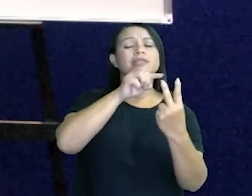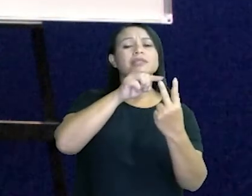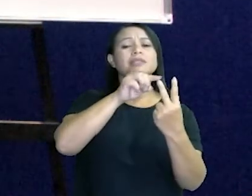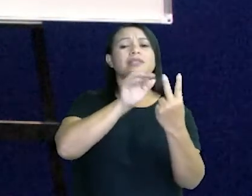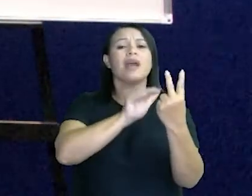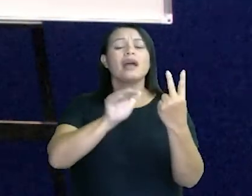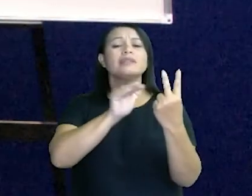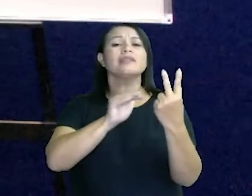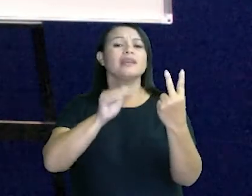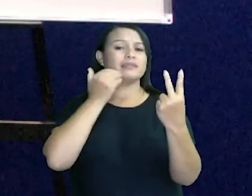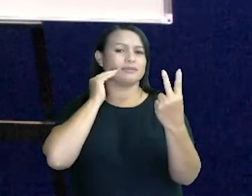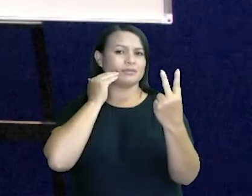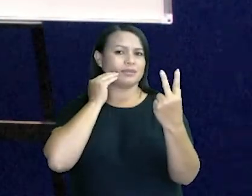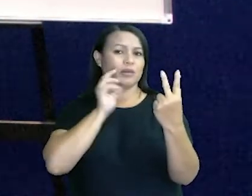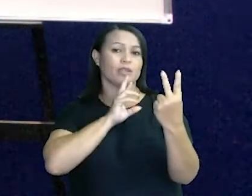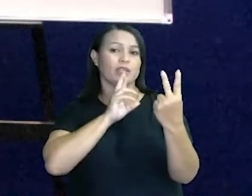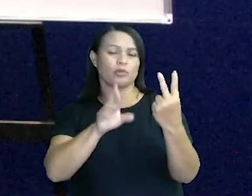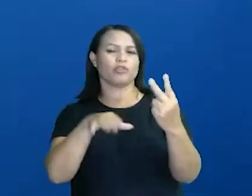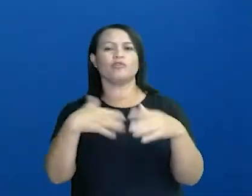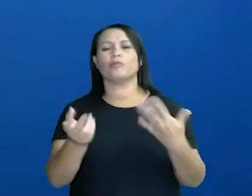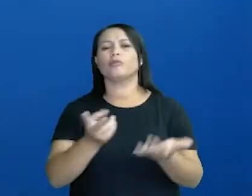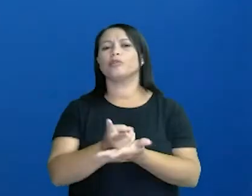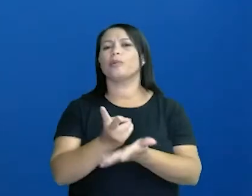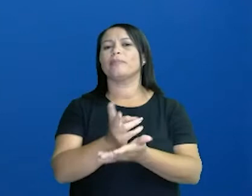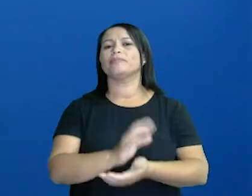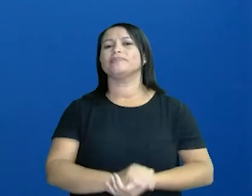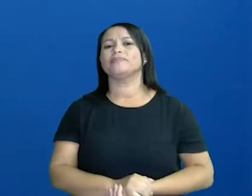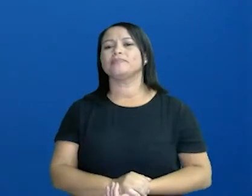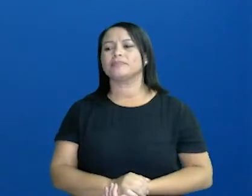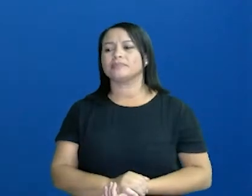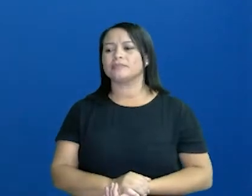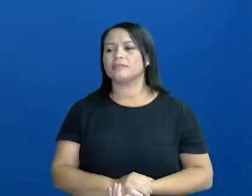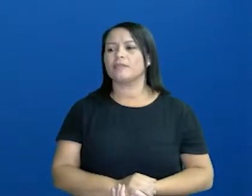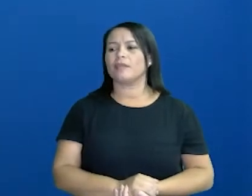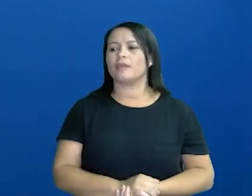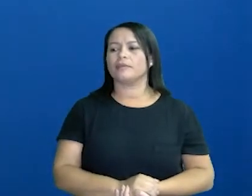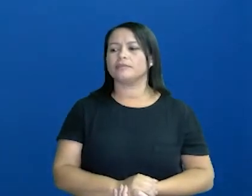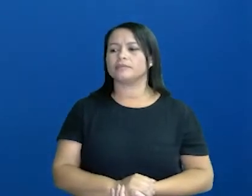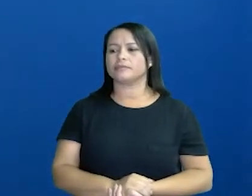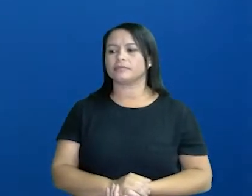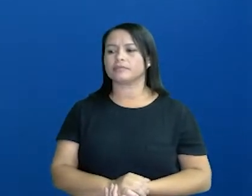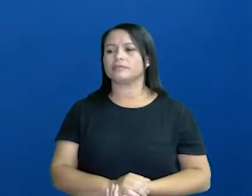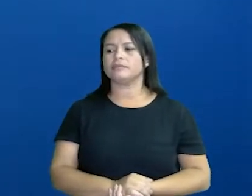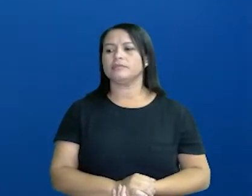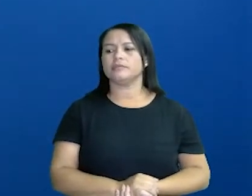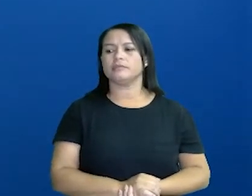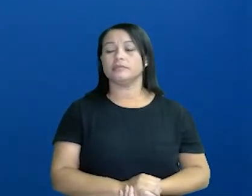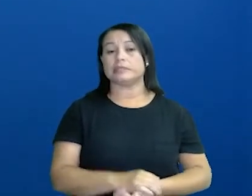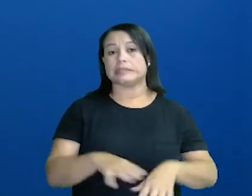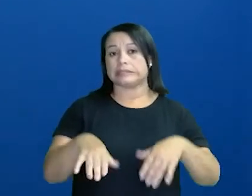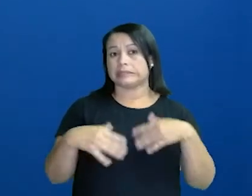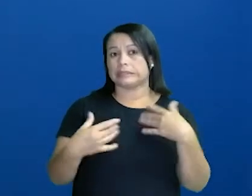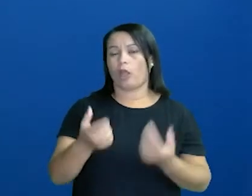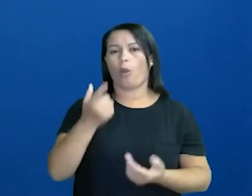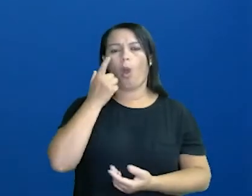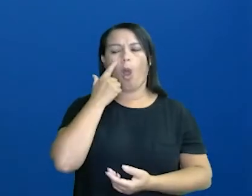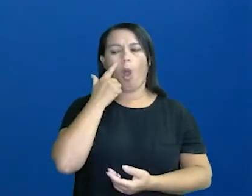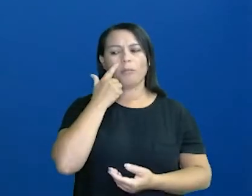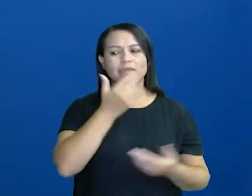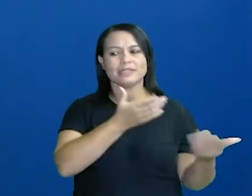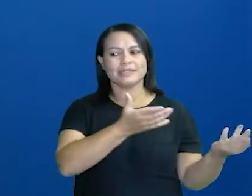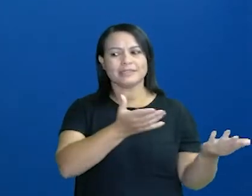minha raiz vamos continuar E aí bom Então